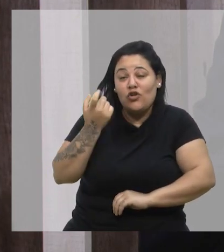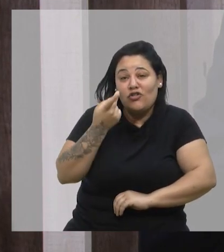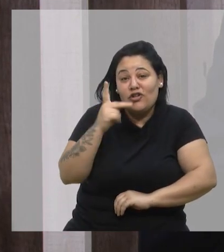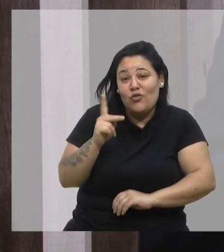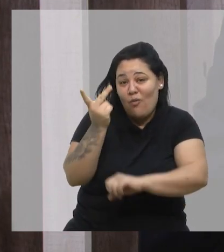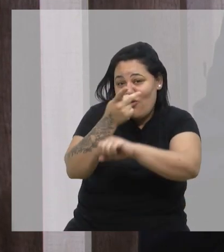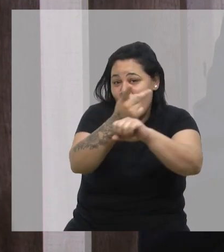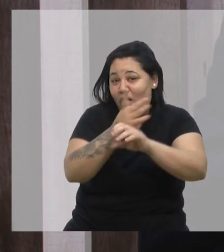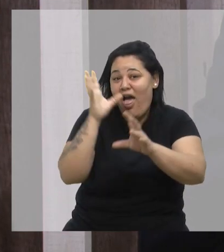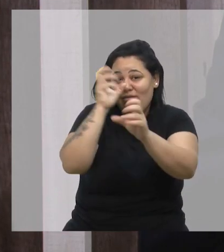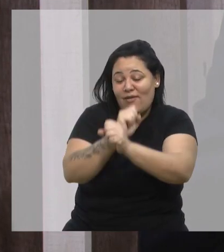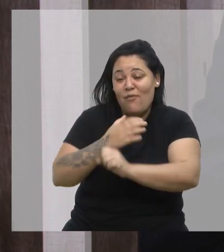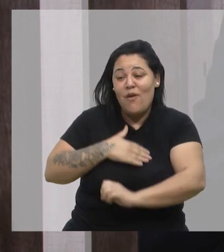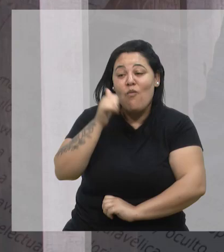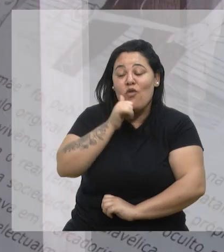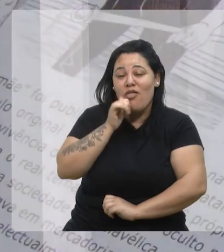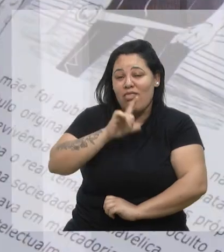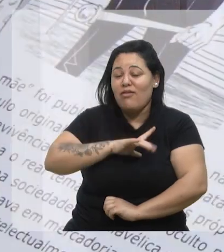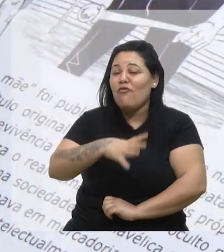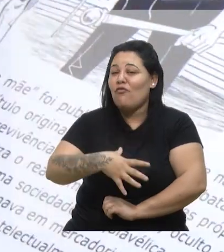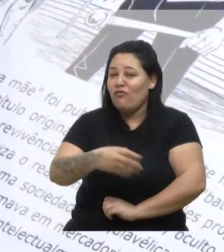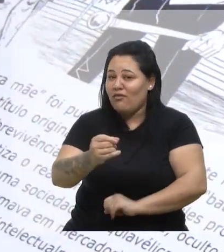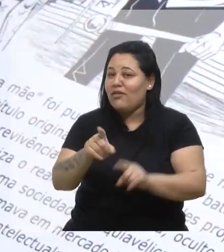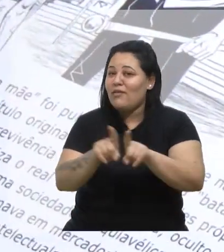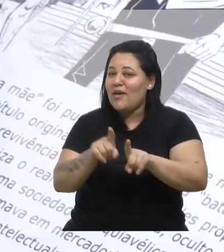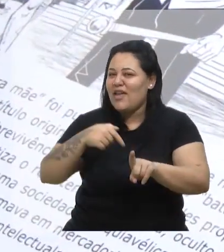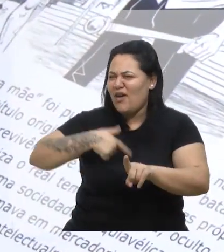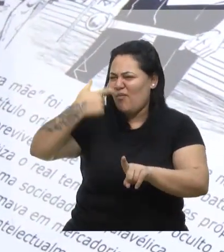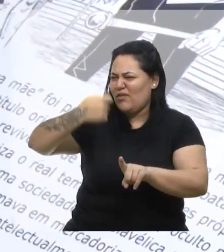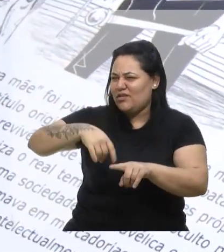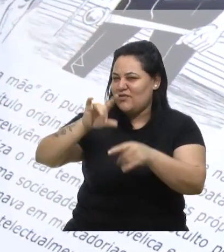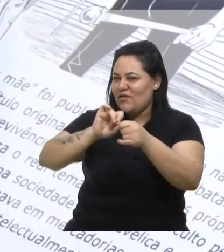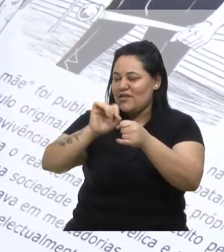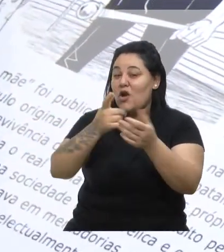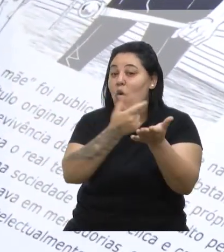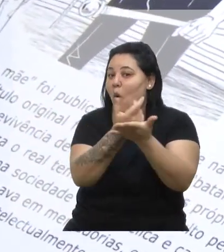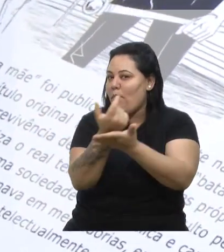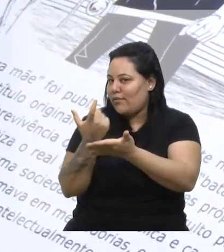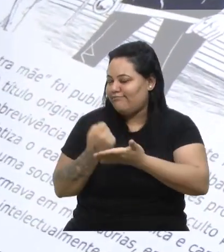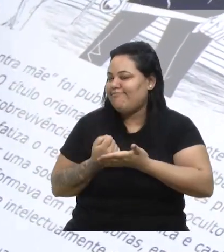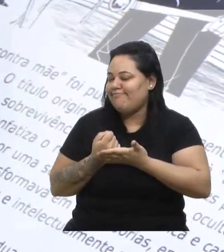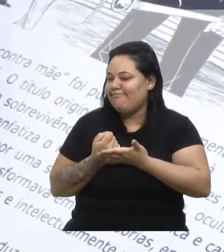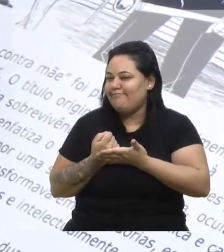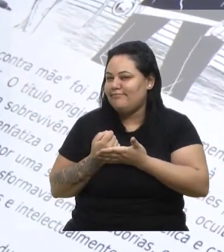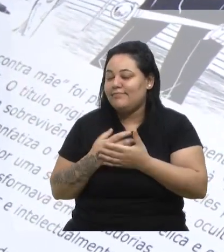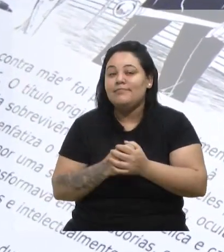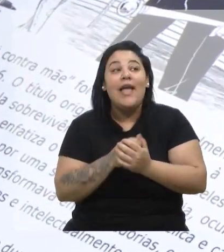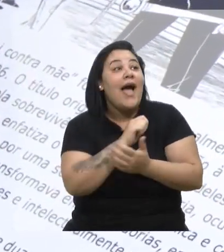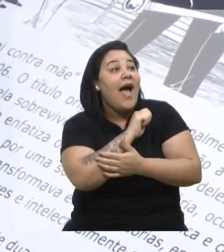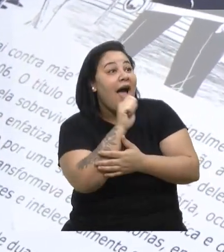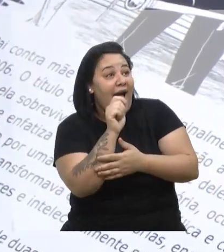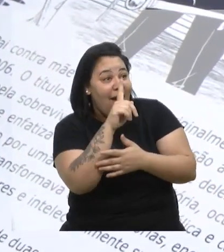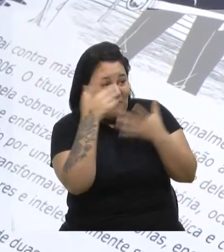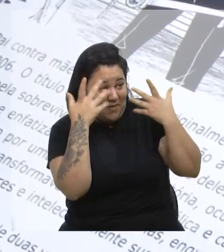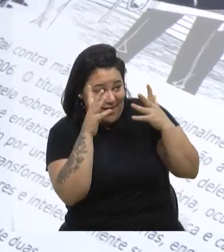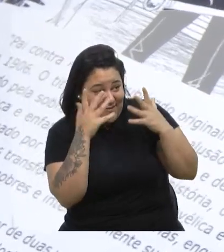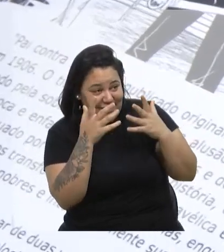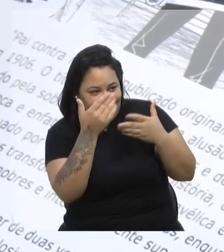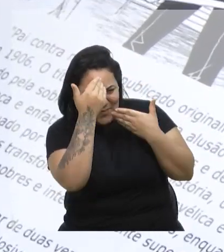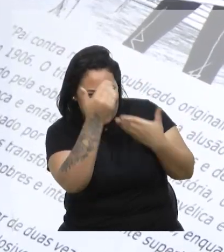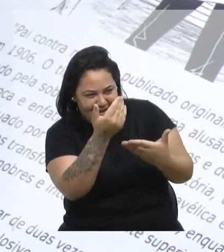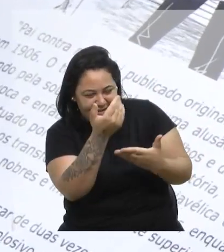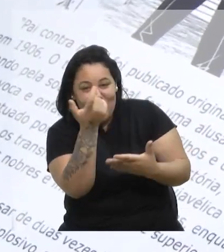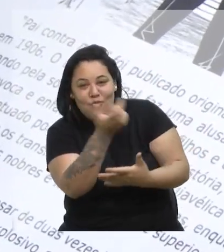ir. Boa sorte na sua caçada. Minha mulher teve um filho e preciso fazer umas compras.